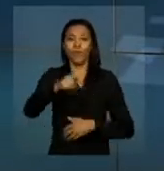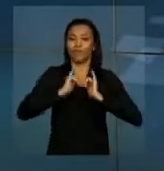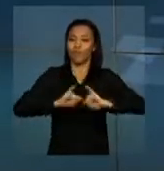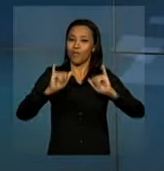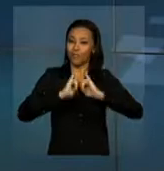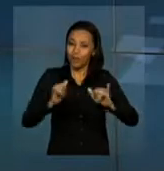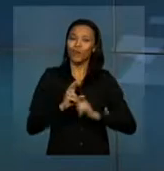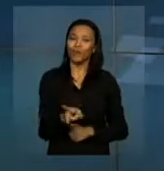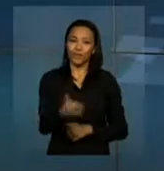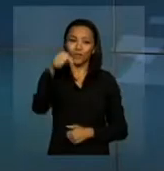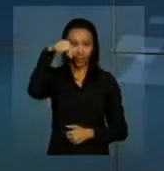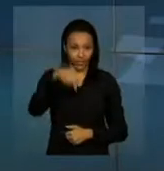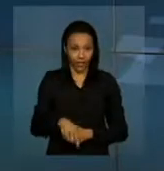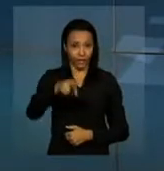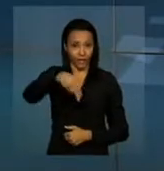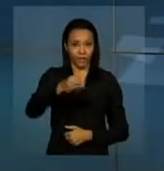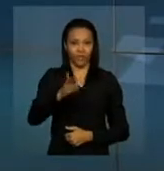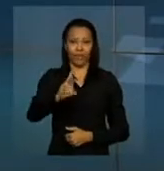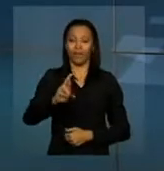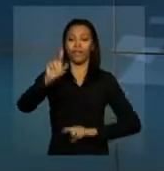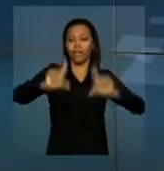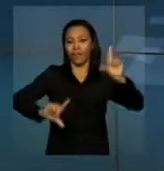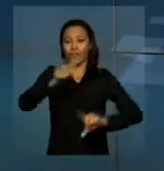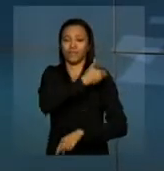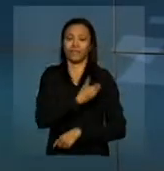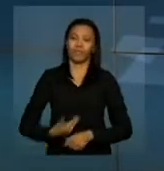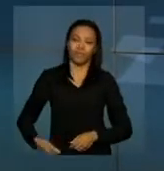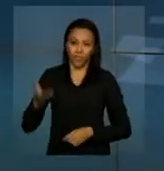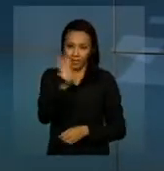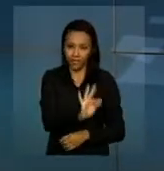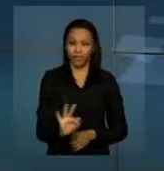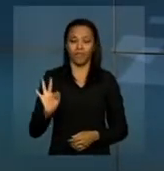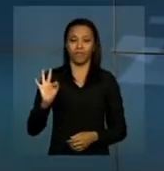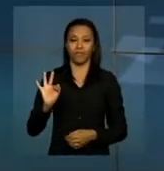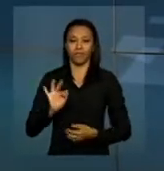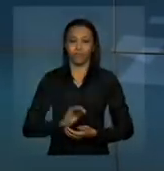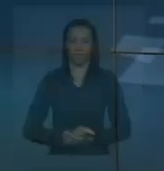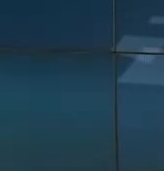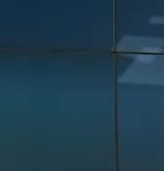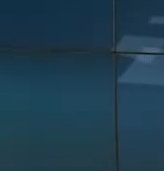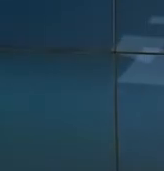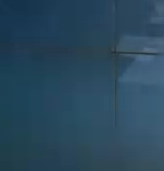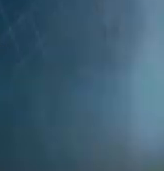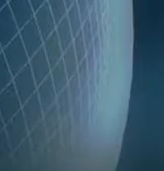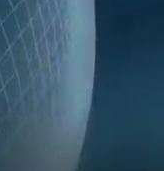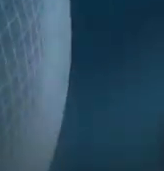com outras informações. Continue com a gente aqui na NBR, a TV do Governo Federal.